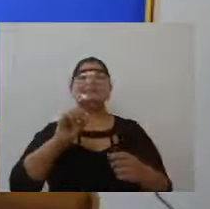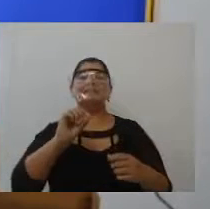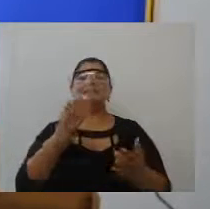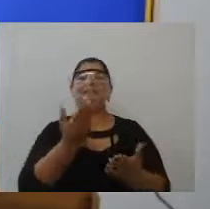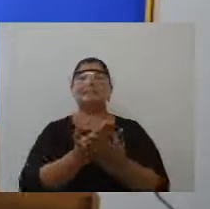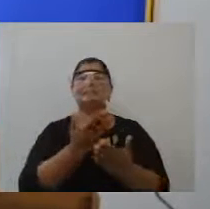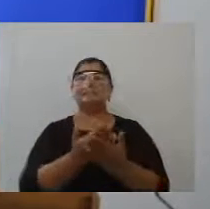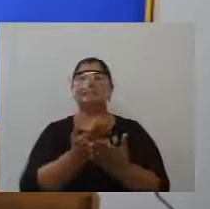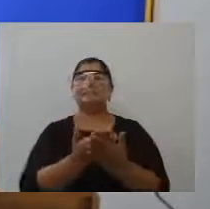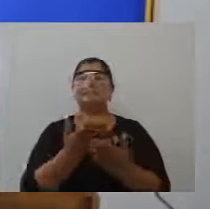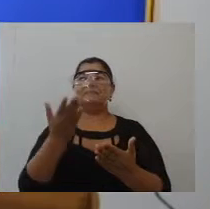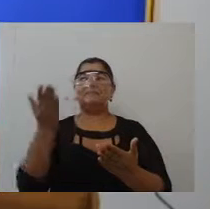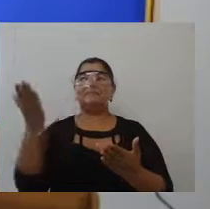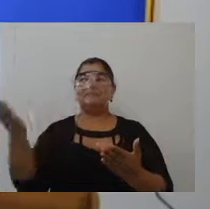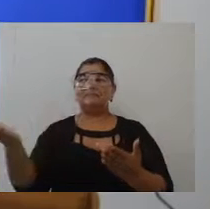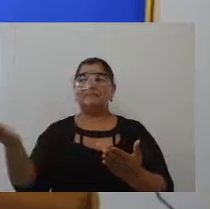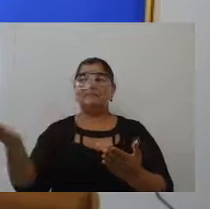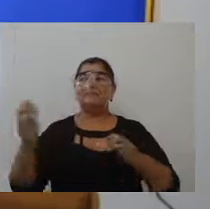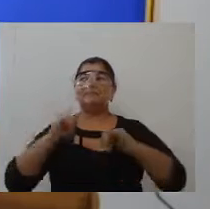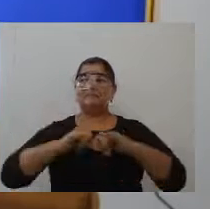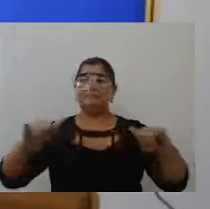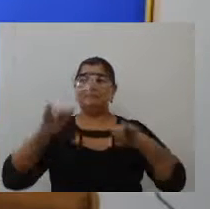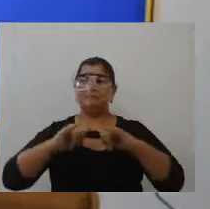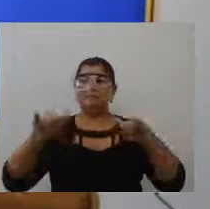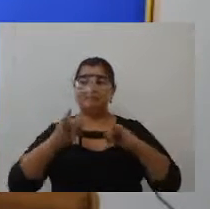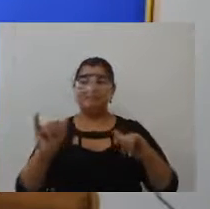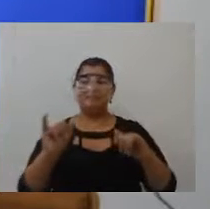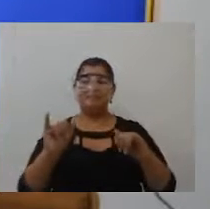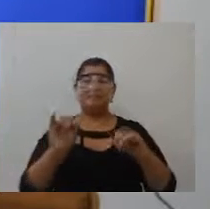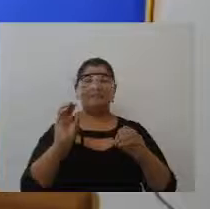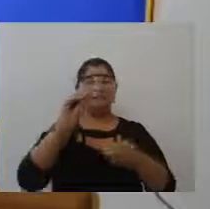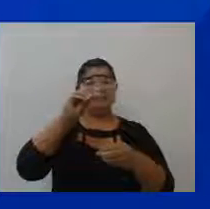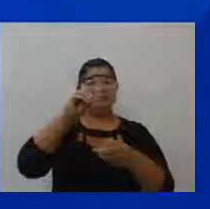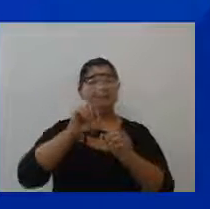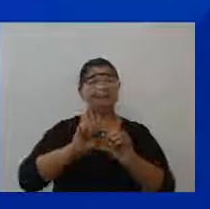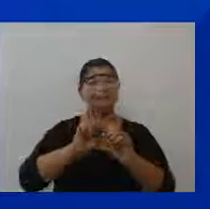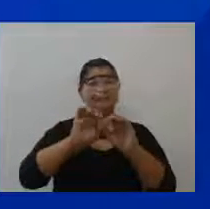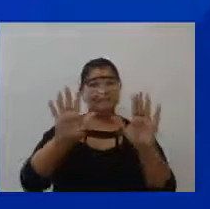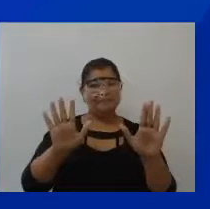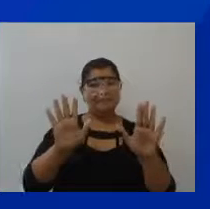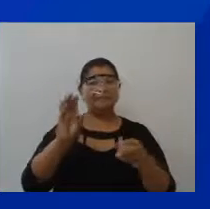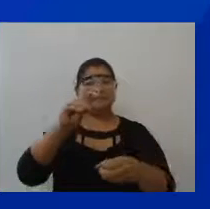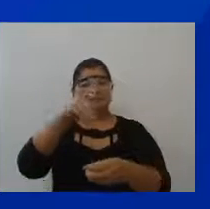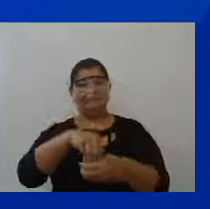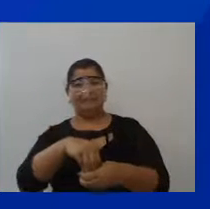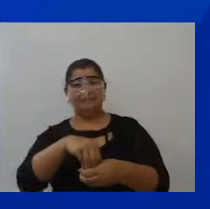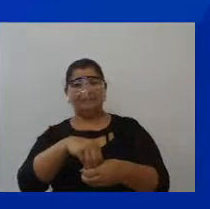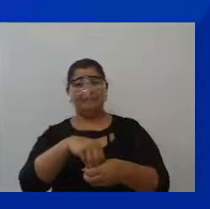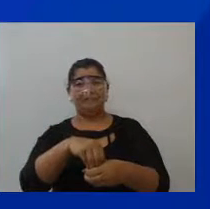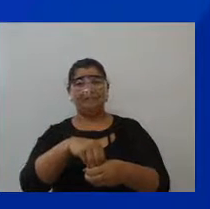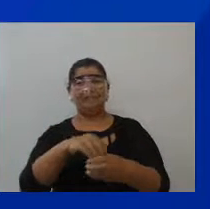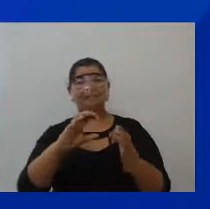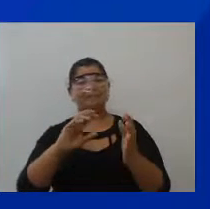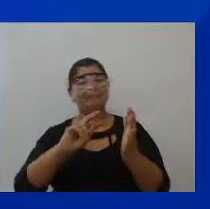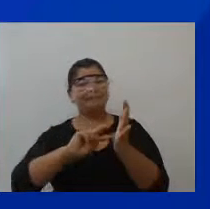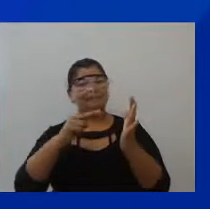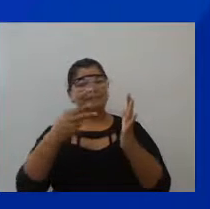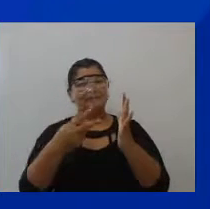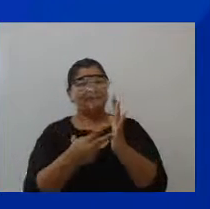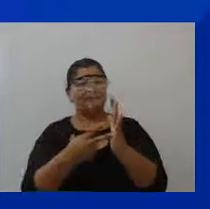quê? Vamos ver aqui, ó. Informações explícitas e implícitas. Sentido global do